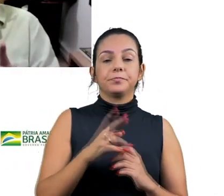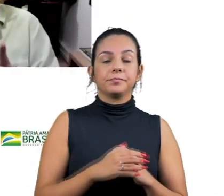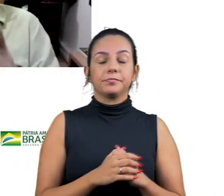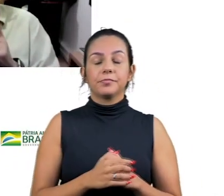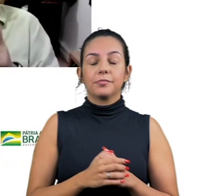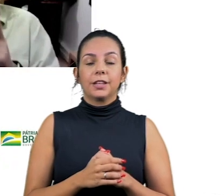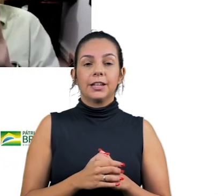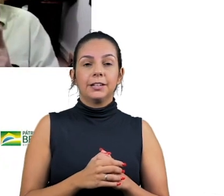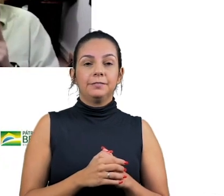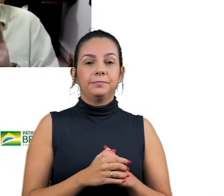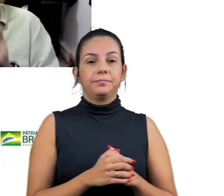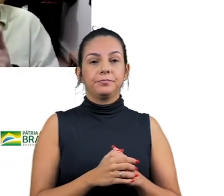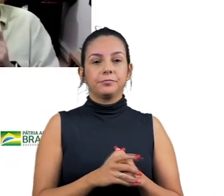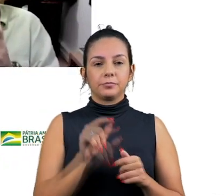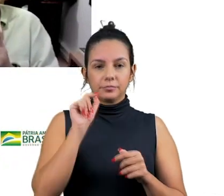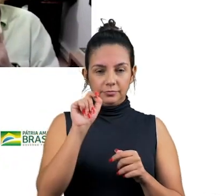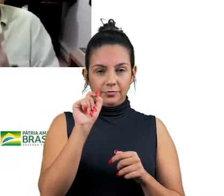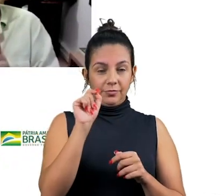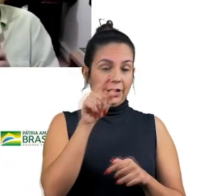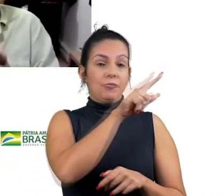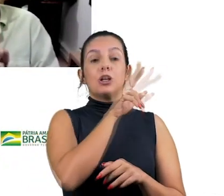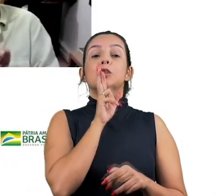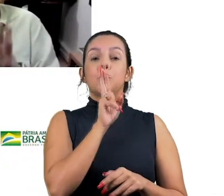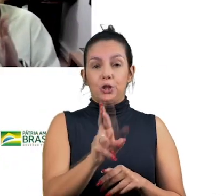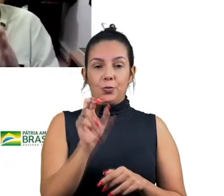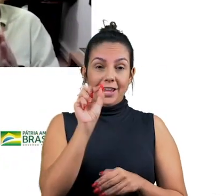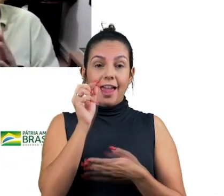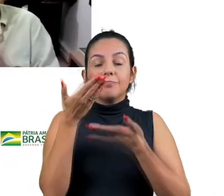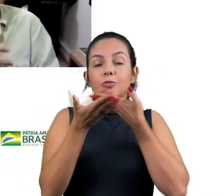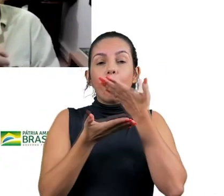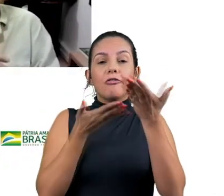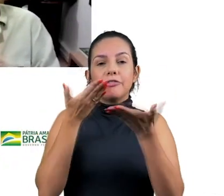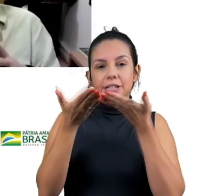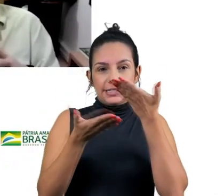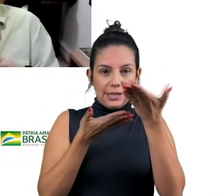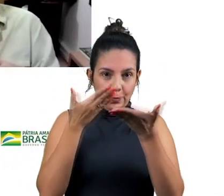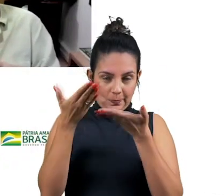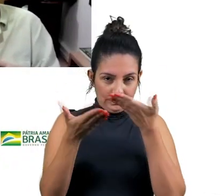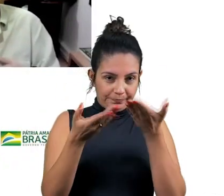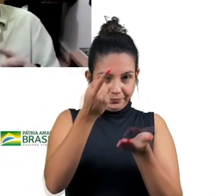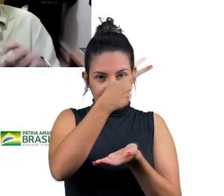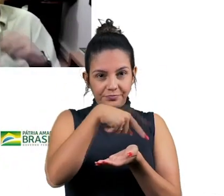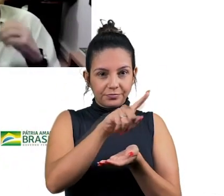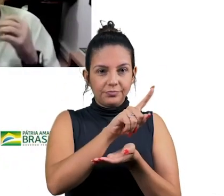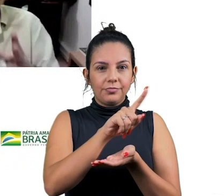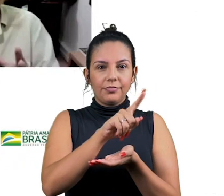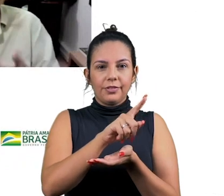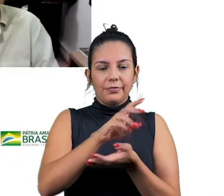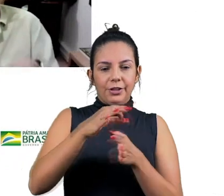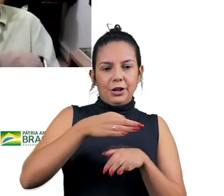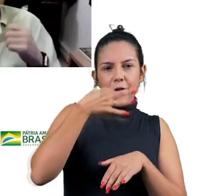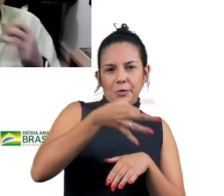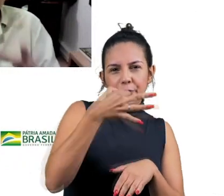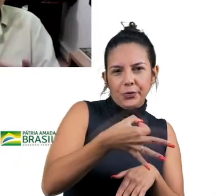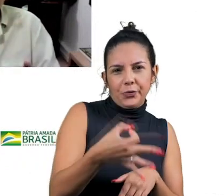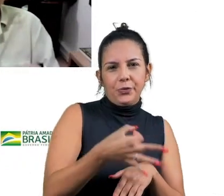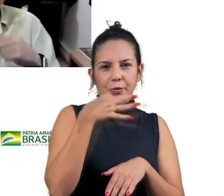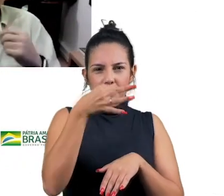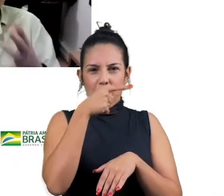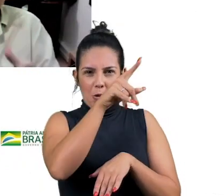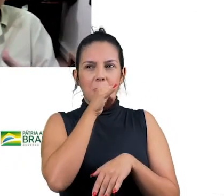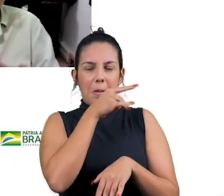quem se convence com esse discurso estreito, negacionista,